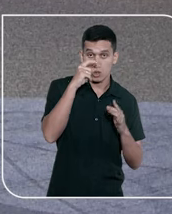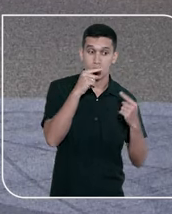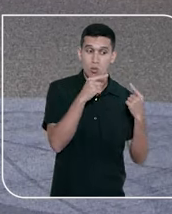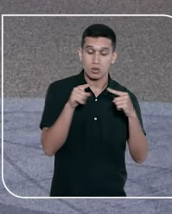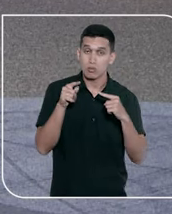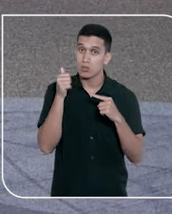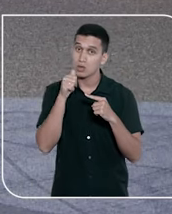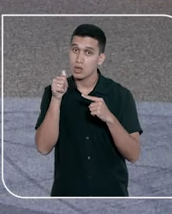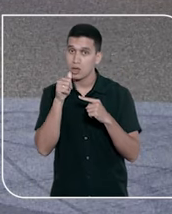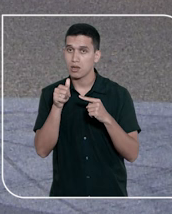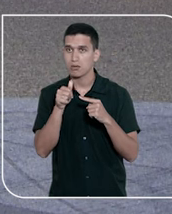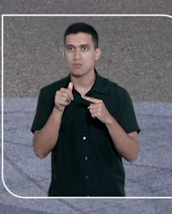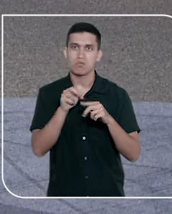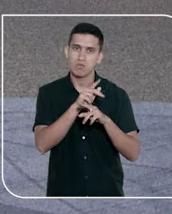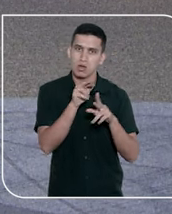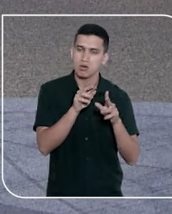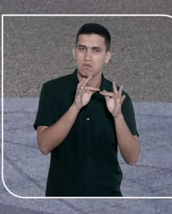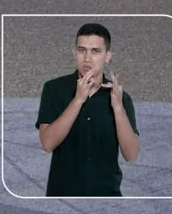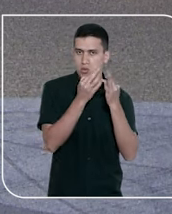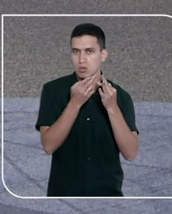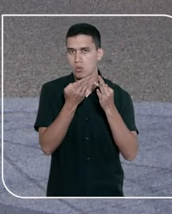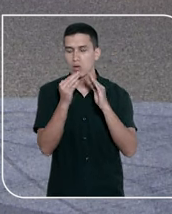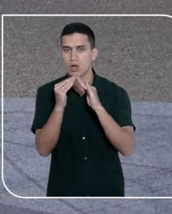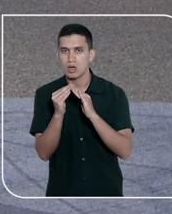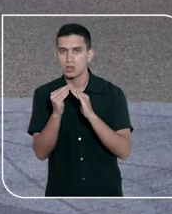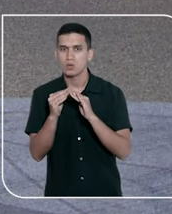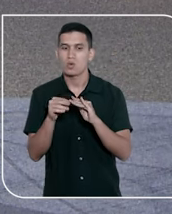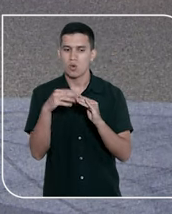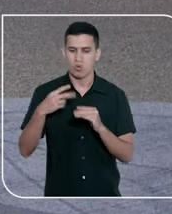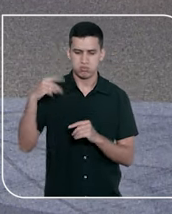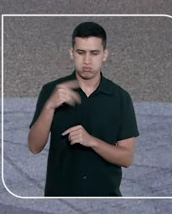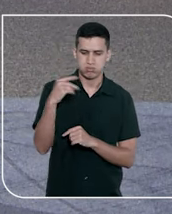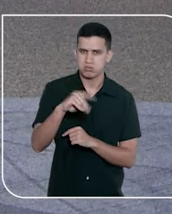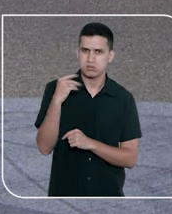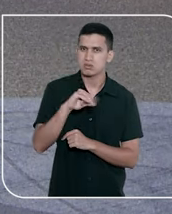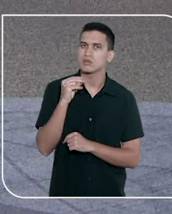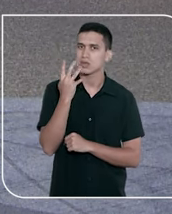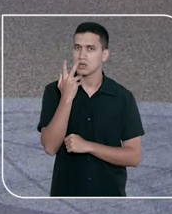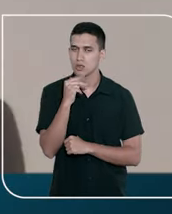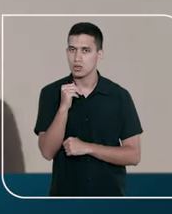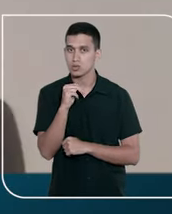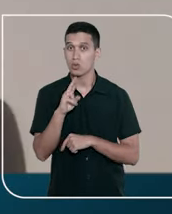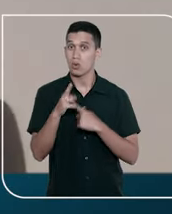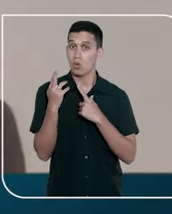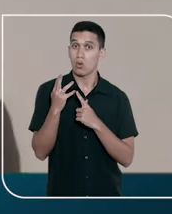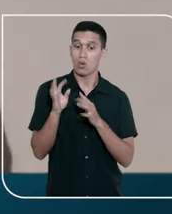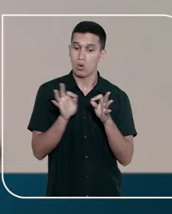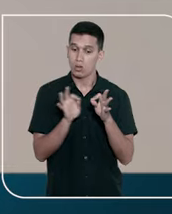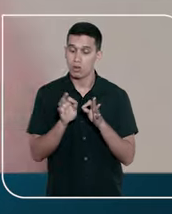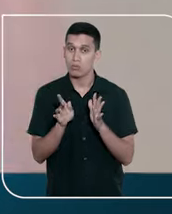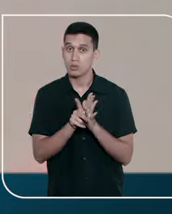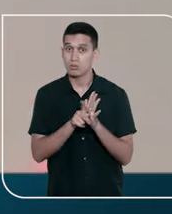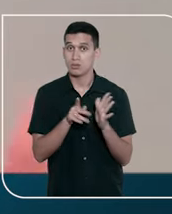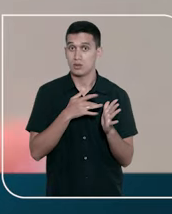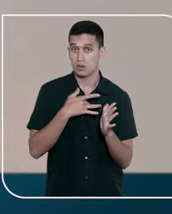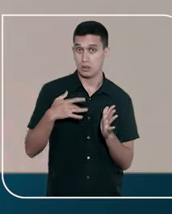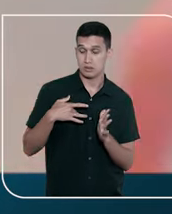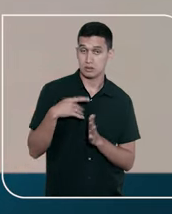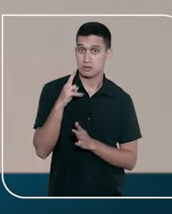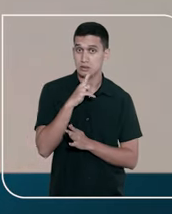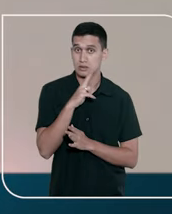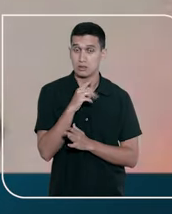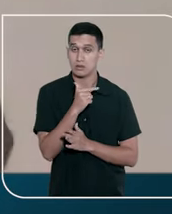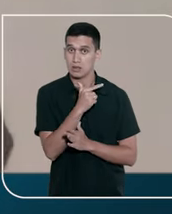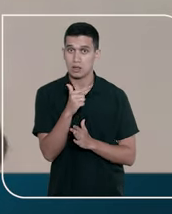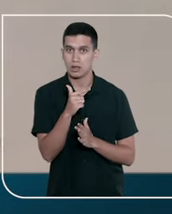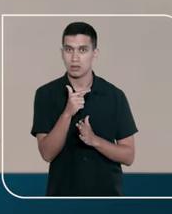familiar, agressão à criança, recusa de plano de saúde em autorizar o tratamento médico emergencial, esse risco